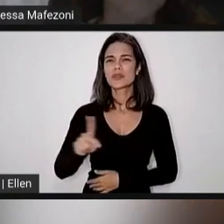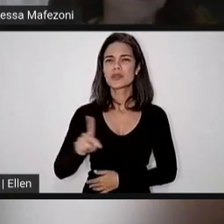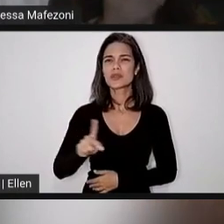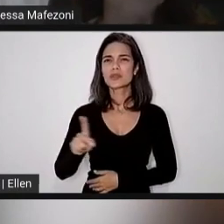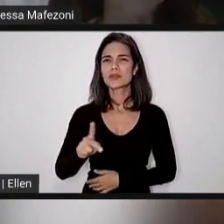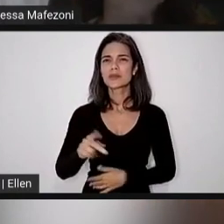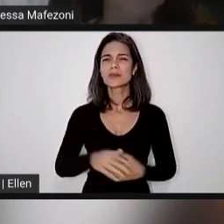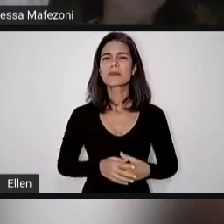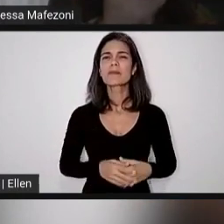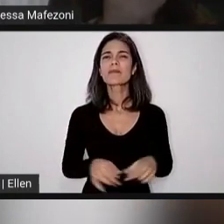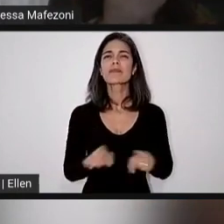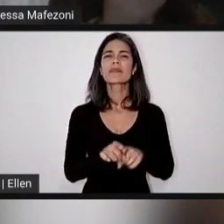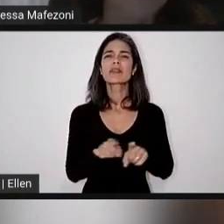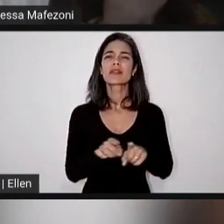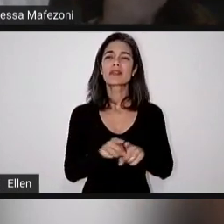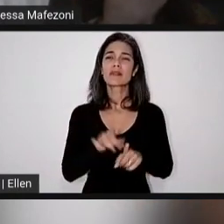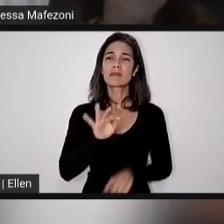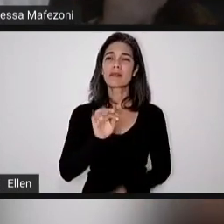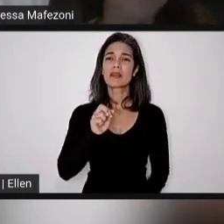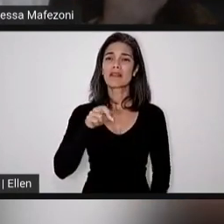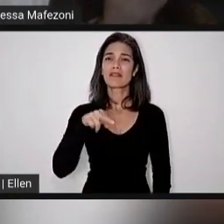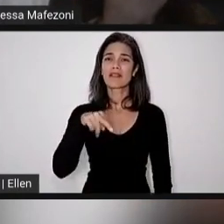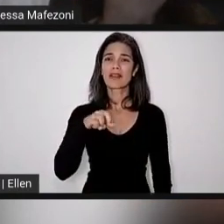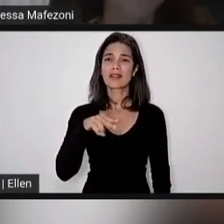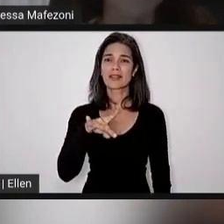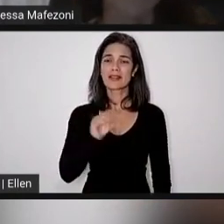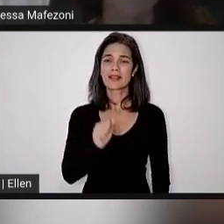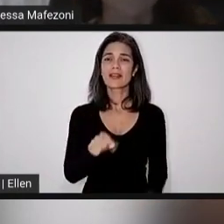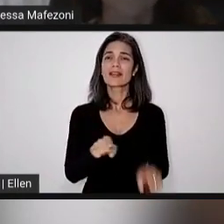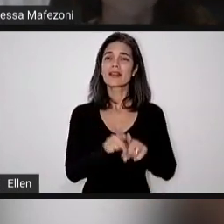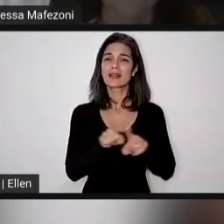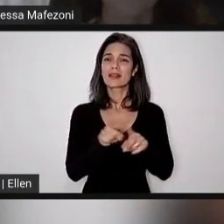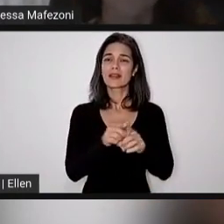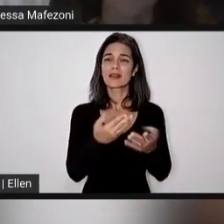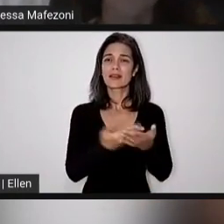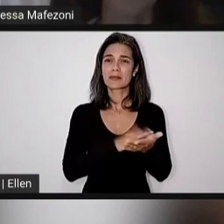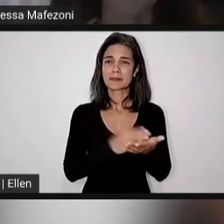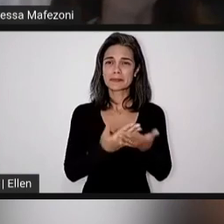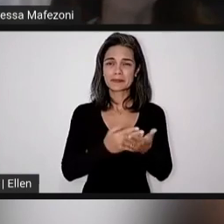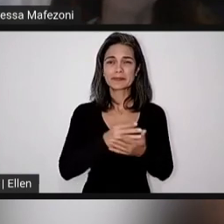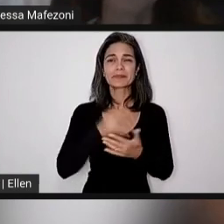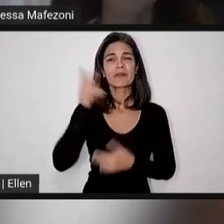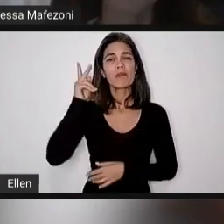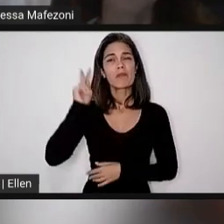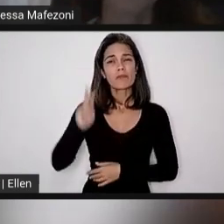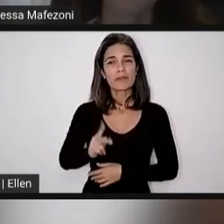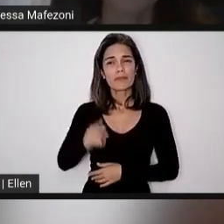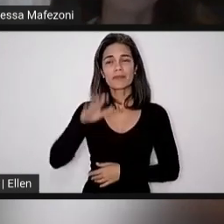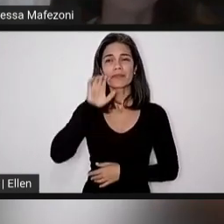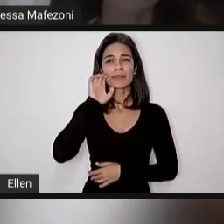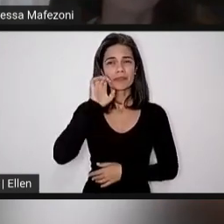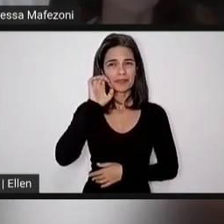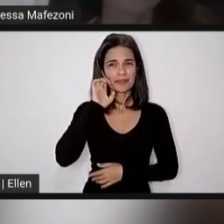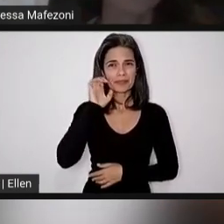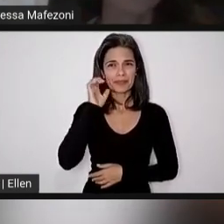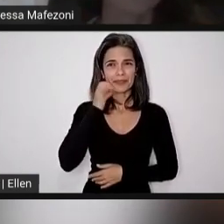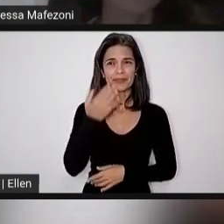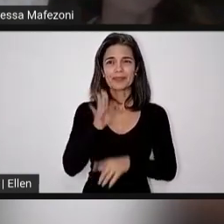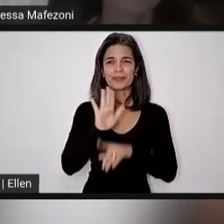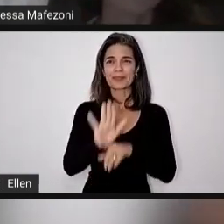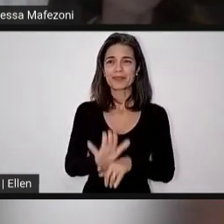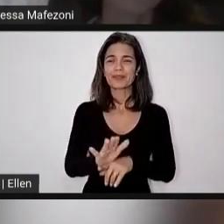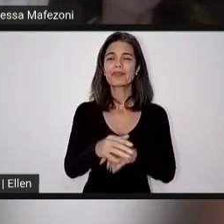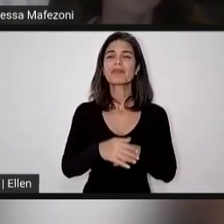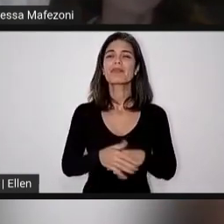da Fernanda, as intérpretes, né, Érica e Ellen, pela colaboração, e as pessoas que estão